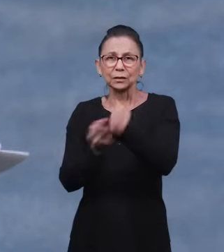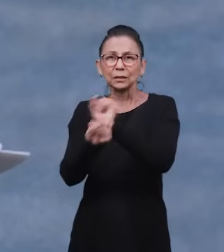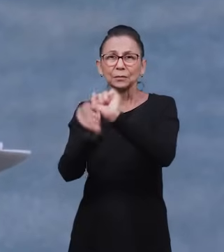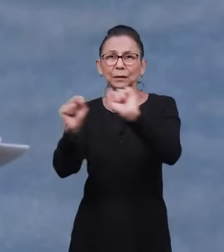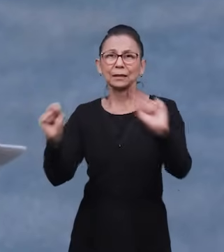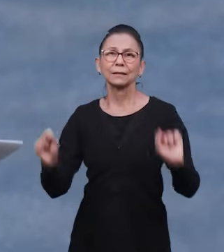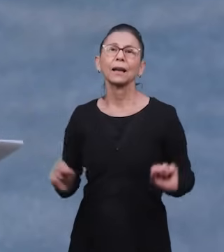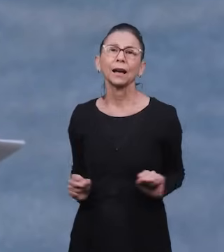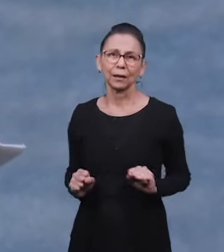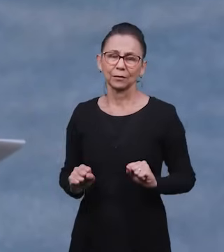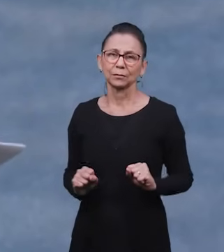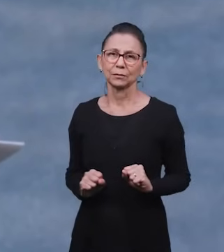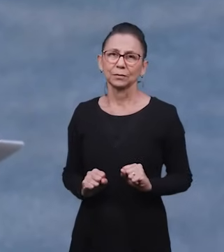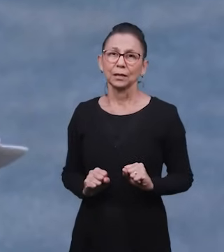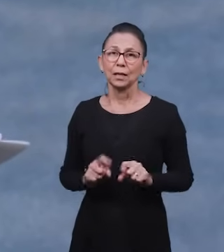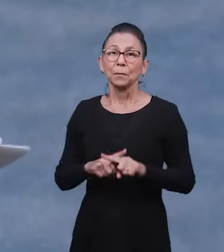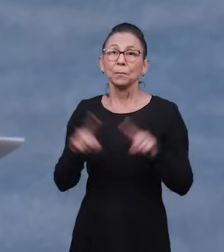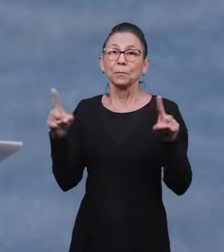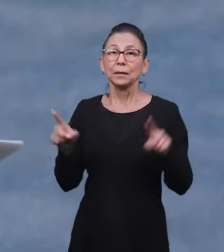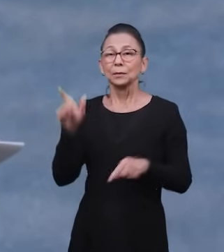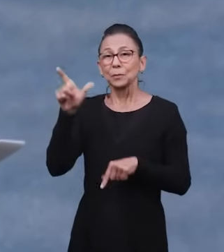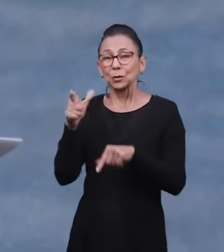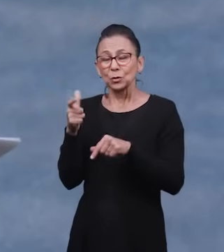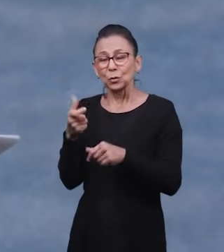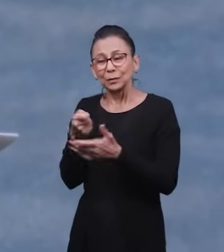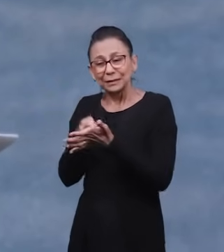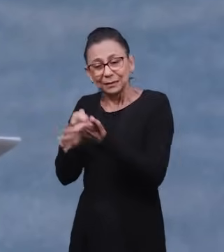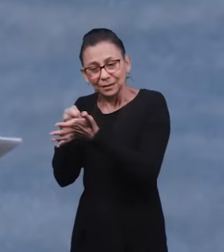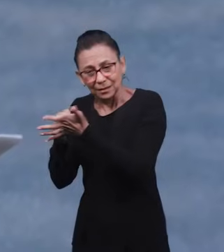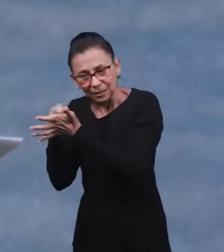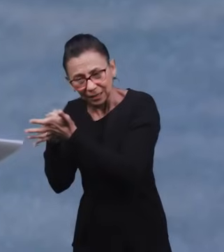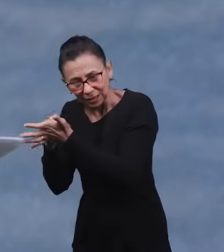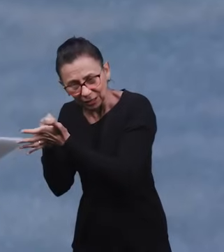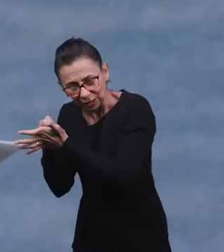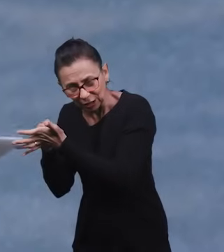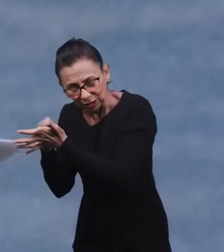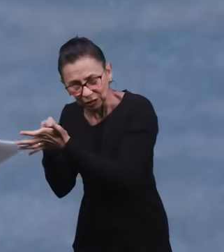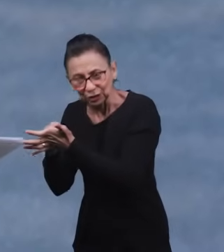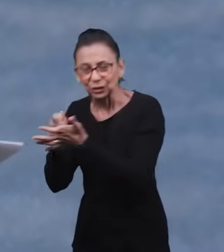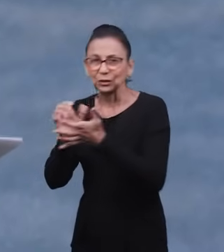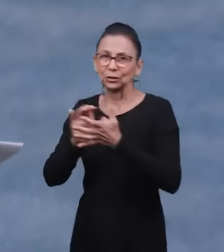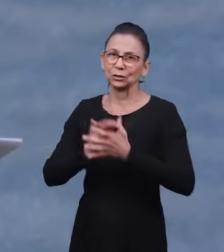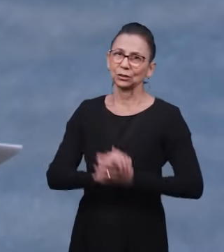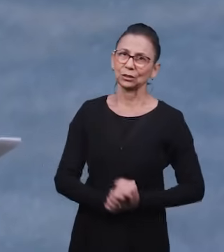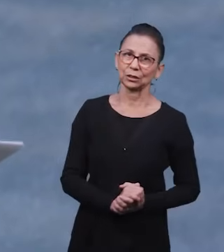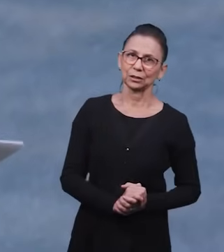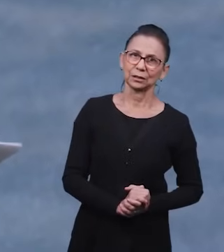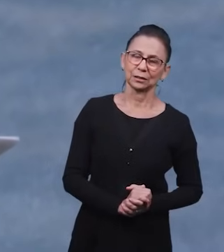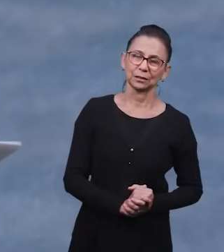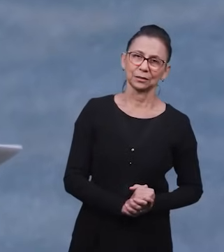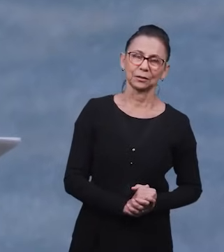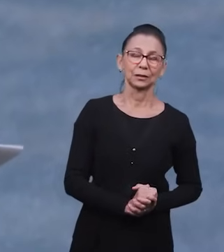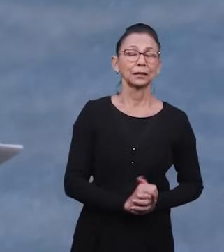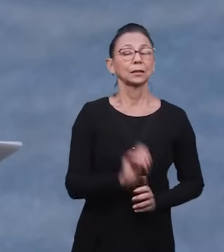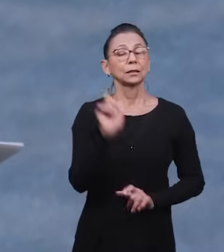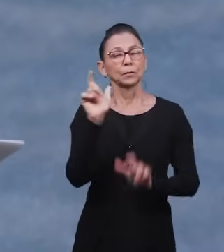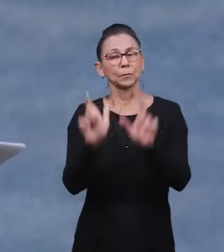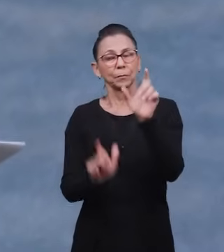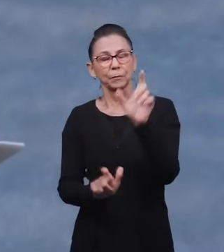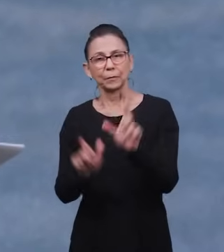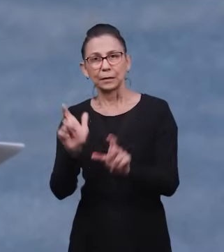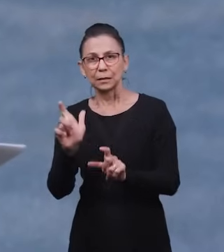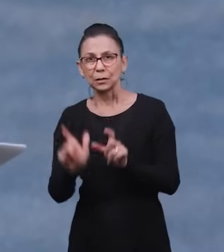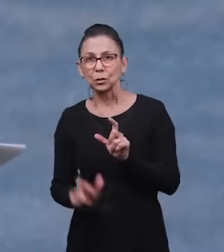É porque ele quer uma bênção. É diferente daquele que está no pecado e quer escandalizar. É diferente. Nós estamos